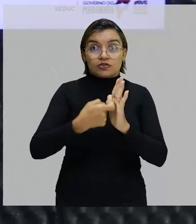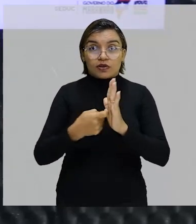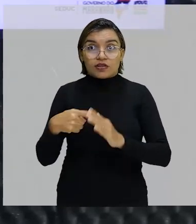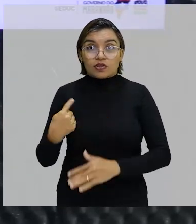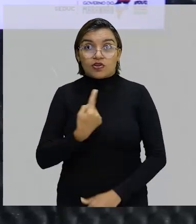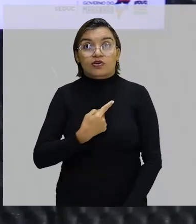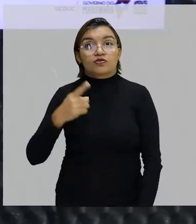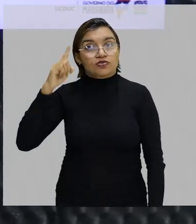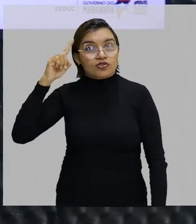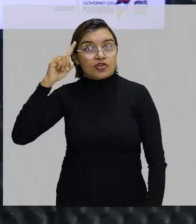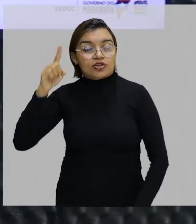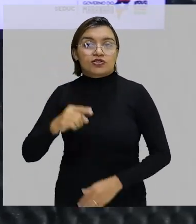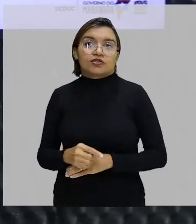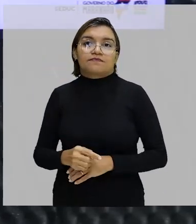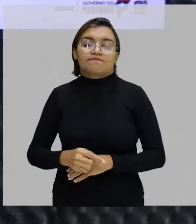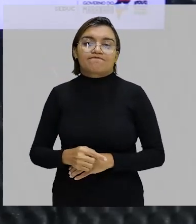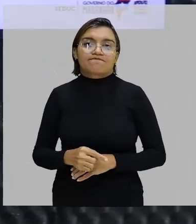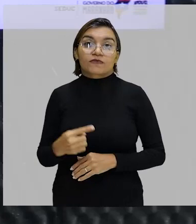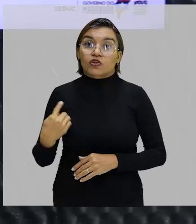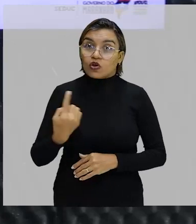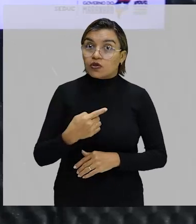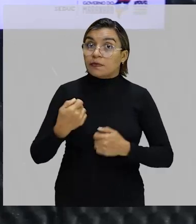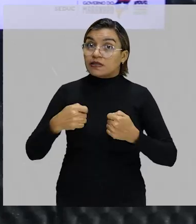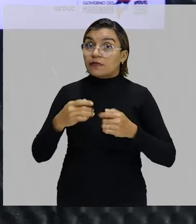dia a dia e onde nós temos que